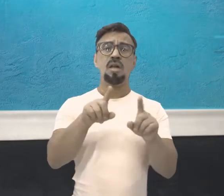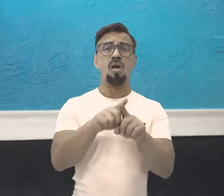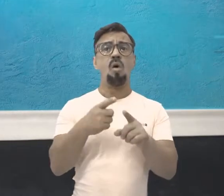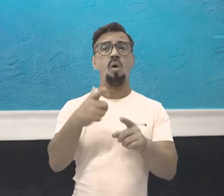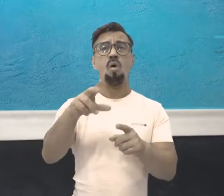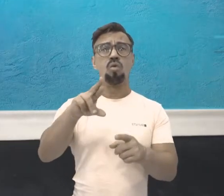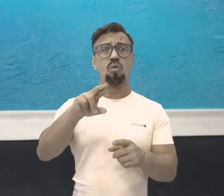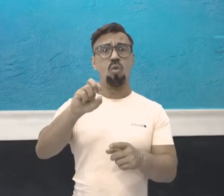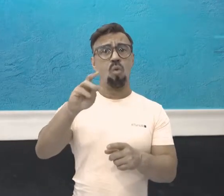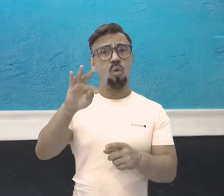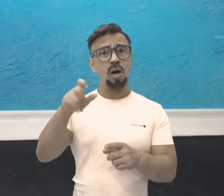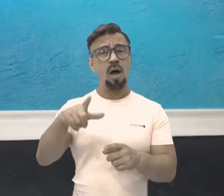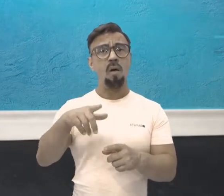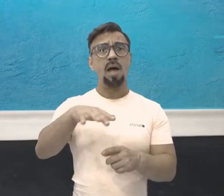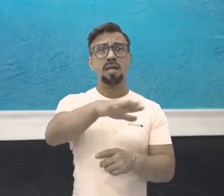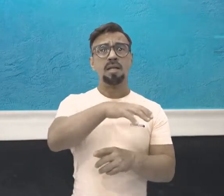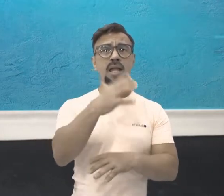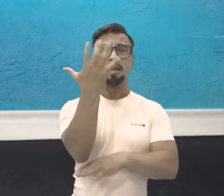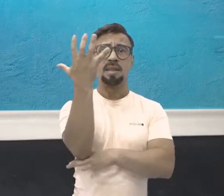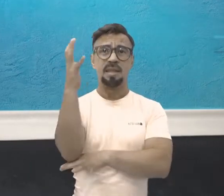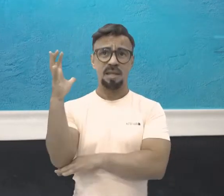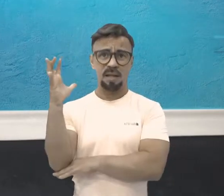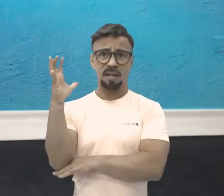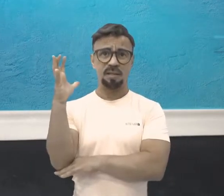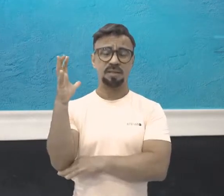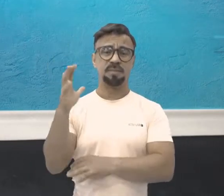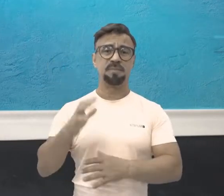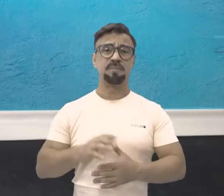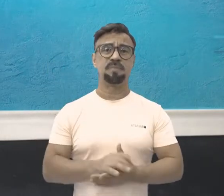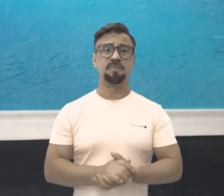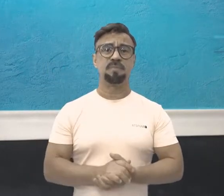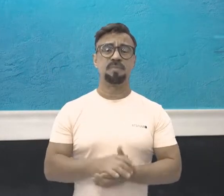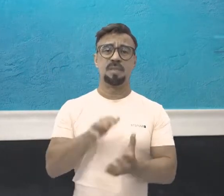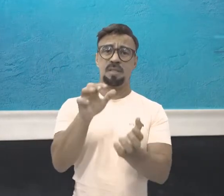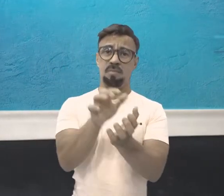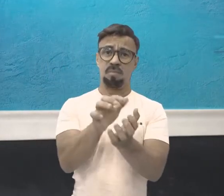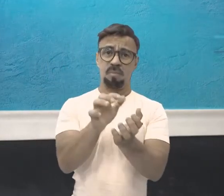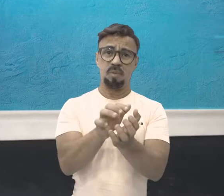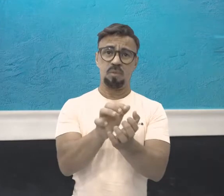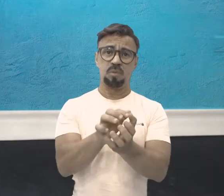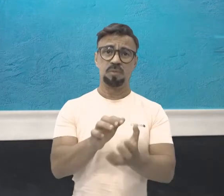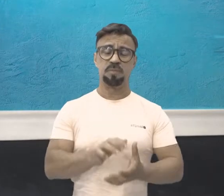rural é da zona da mata, de Nazaré da Mata, de Pernambuco.